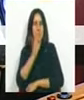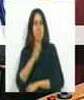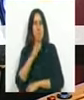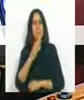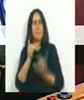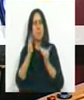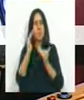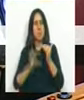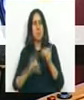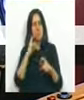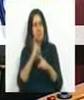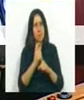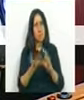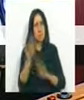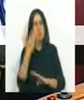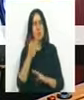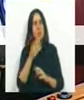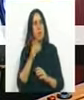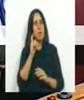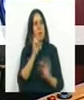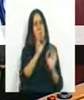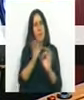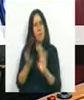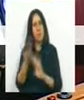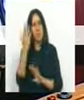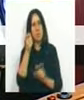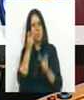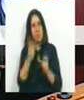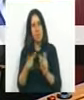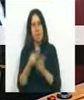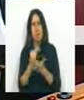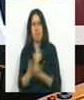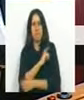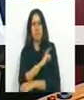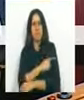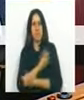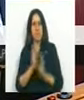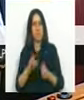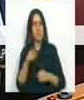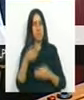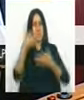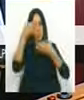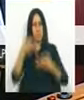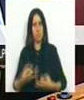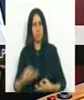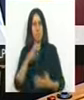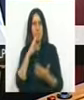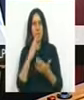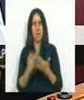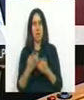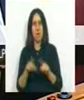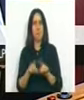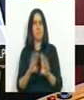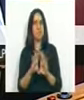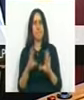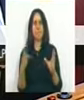mais supervisor, mais provedor, mais regulador, deve ser sempre forte. E este comportamento Obrigado, abre um portão